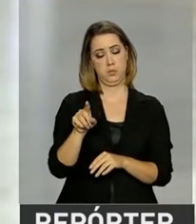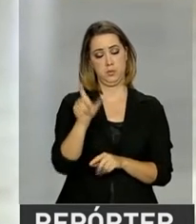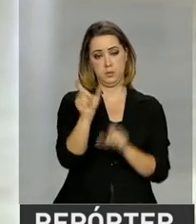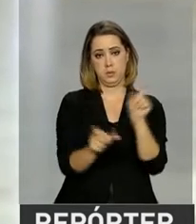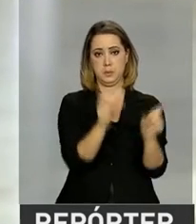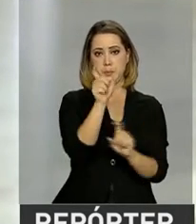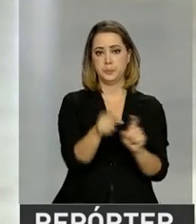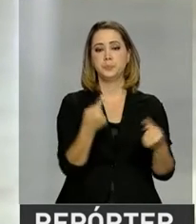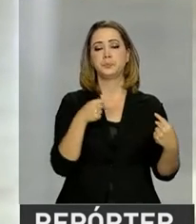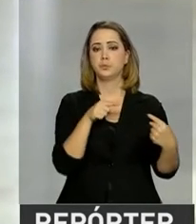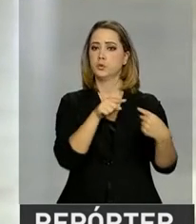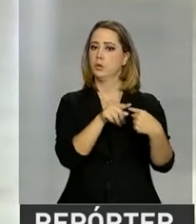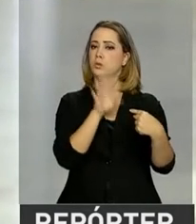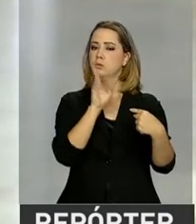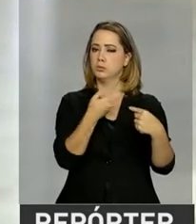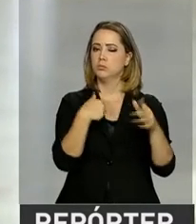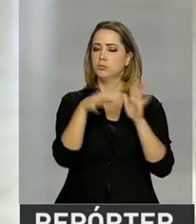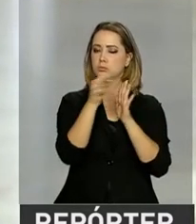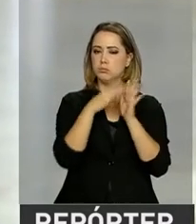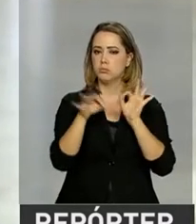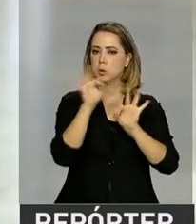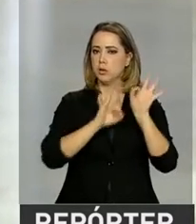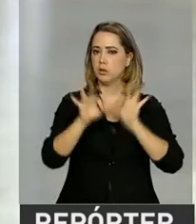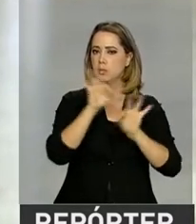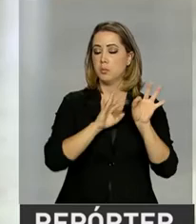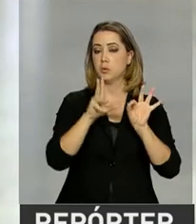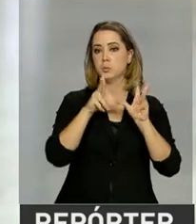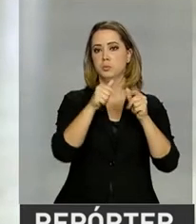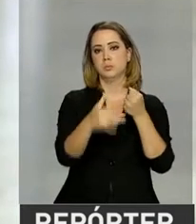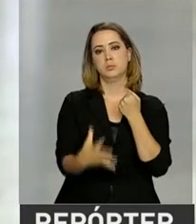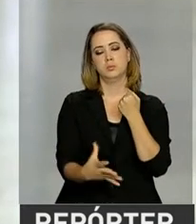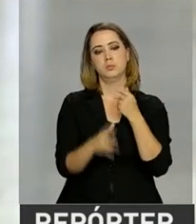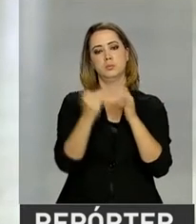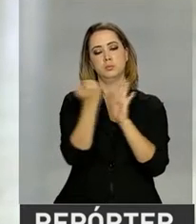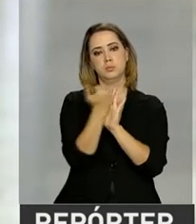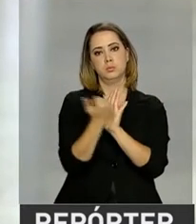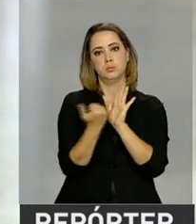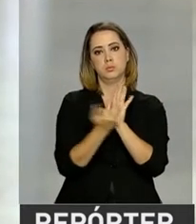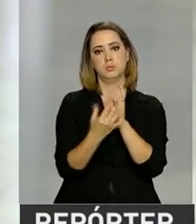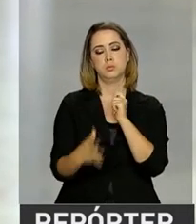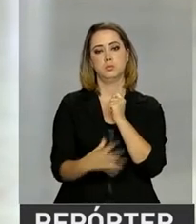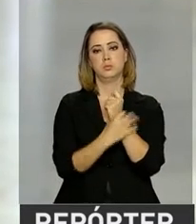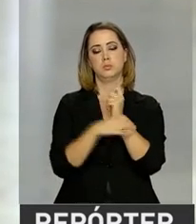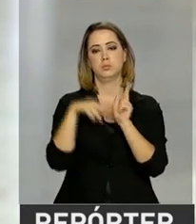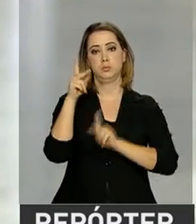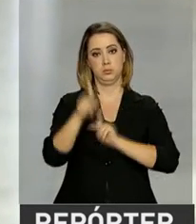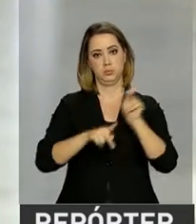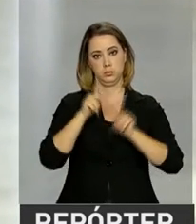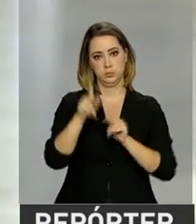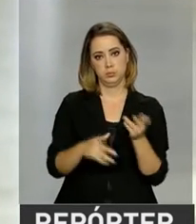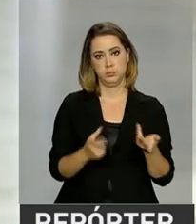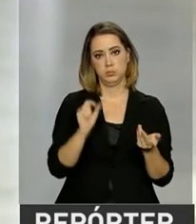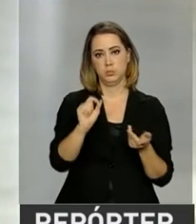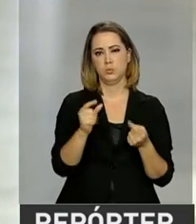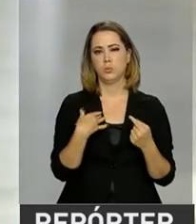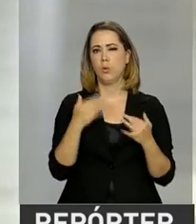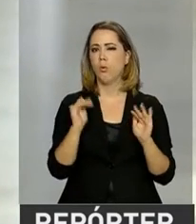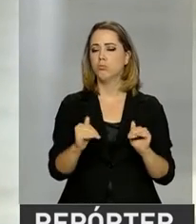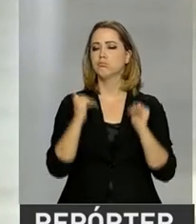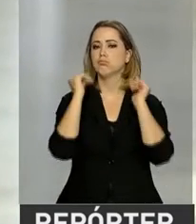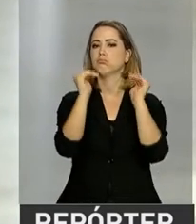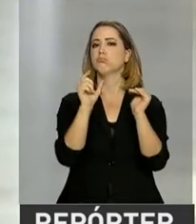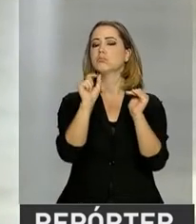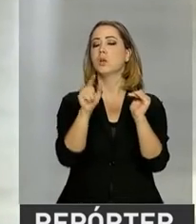participaram da elaboração do plano nacional de segurança pública nos últimos meses o ponto alto da cerimônia